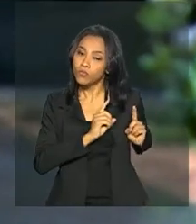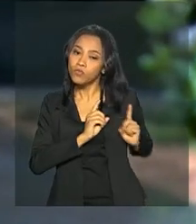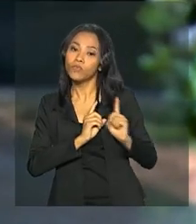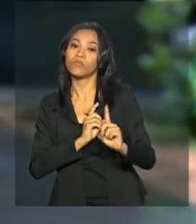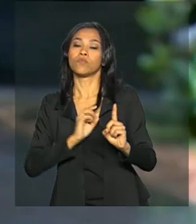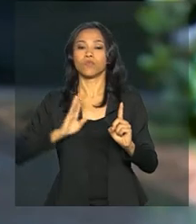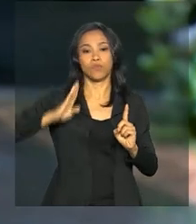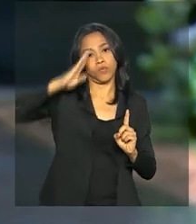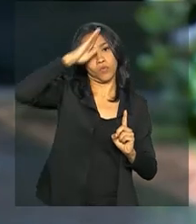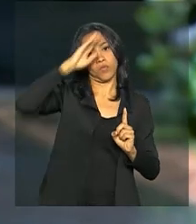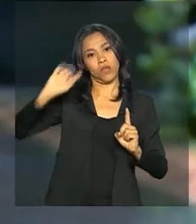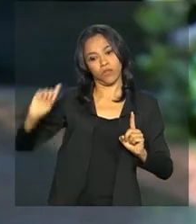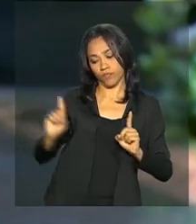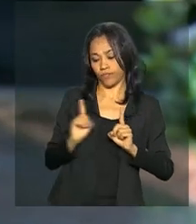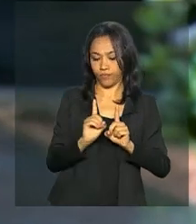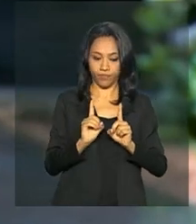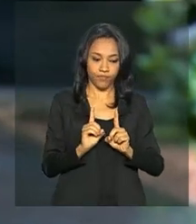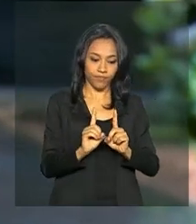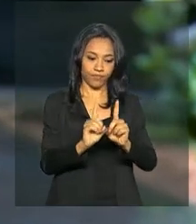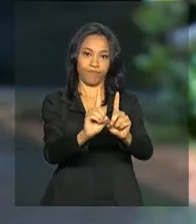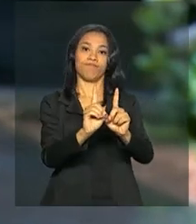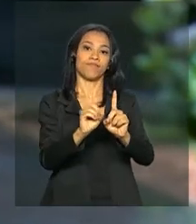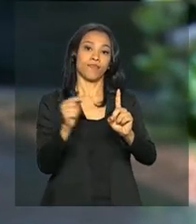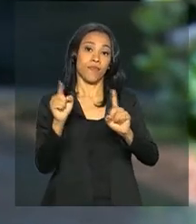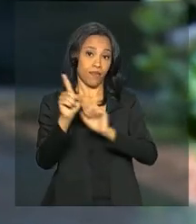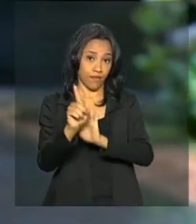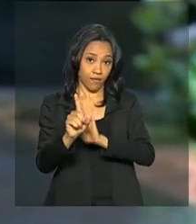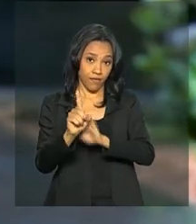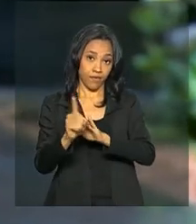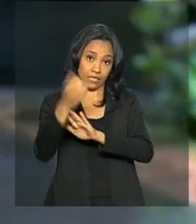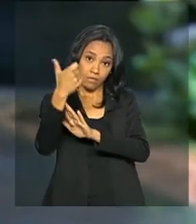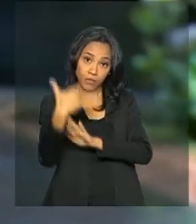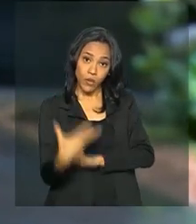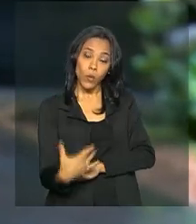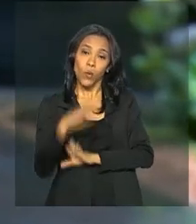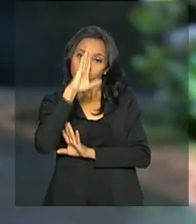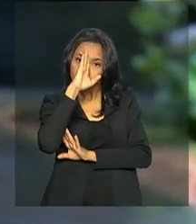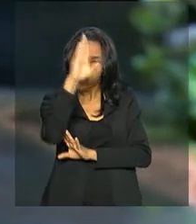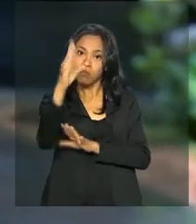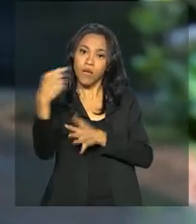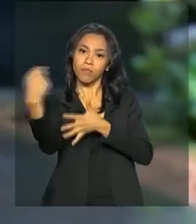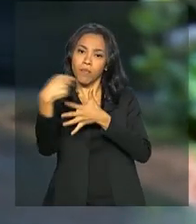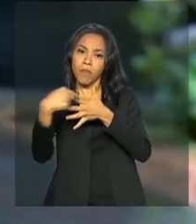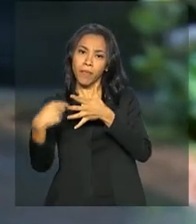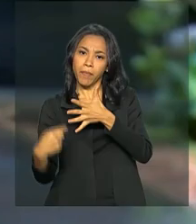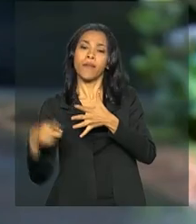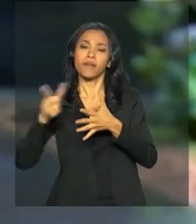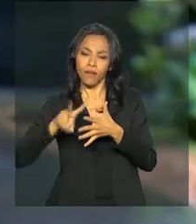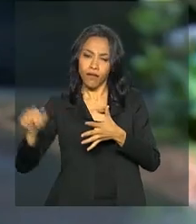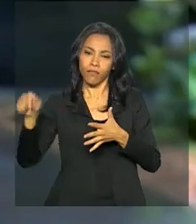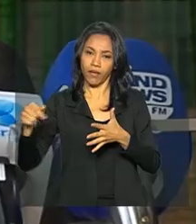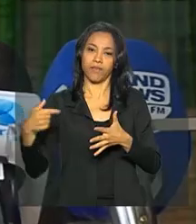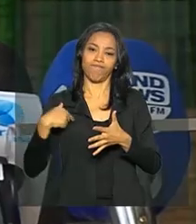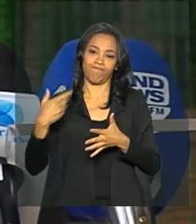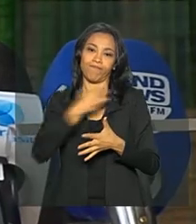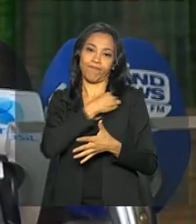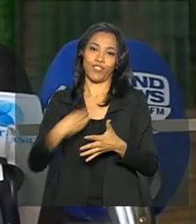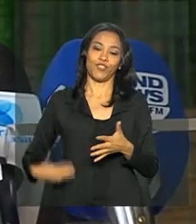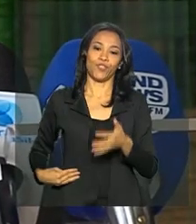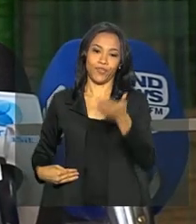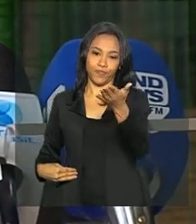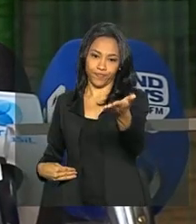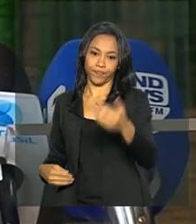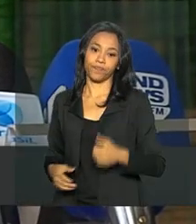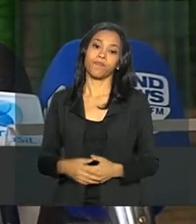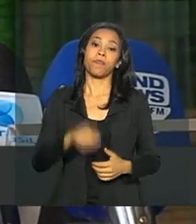Bolsonaro. Após esse encontro, ela citou as prioridades da pasta que ela vai comandar no próximo ano. Principalmente